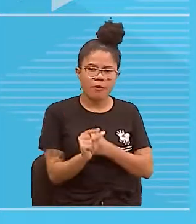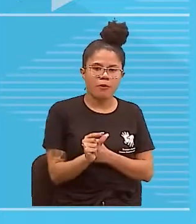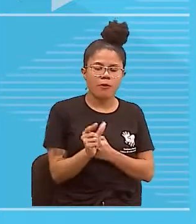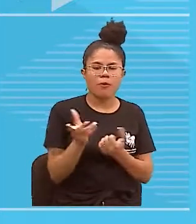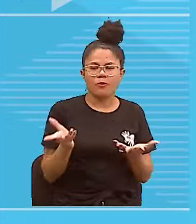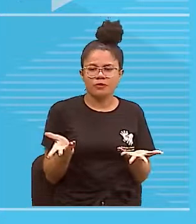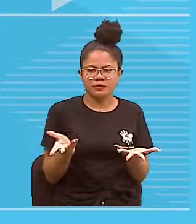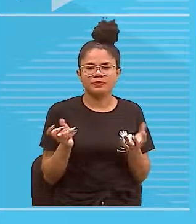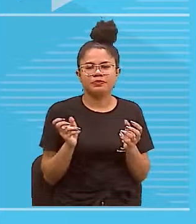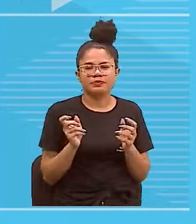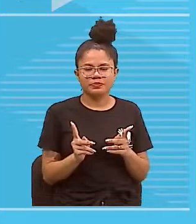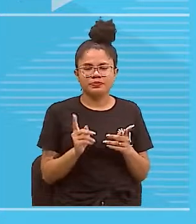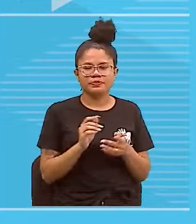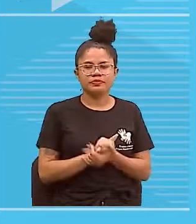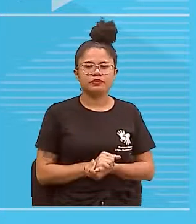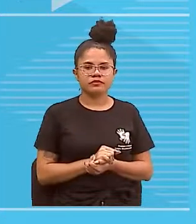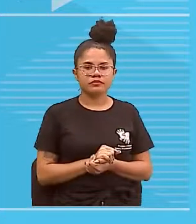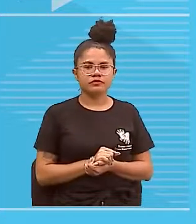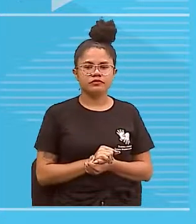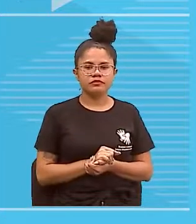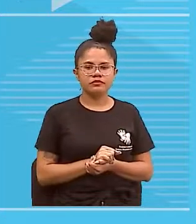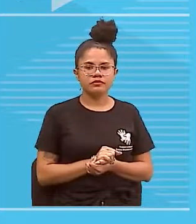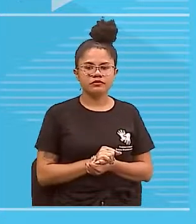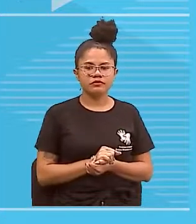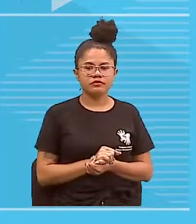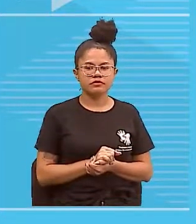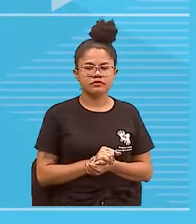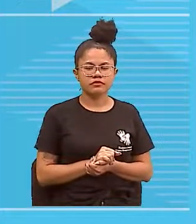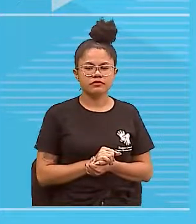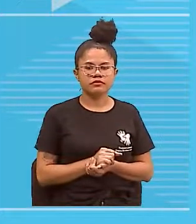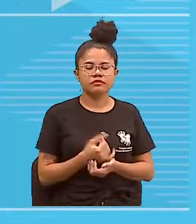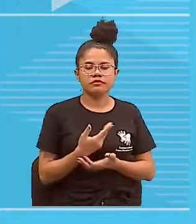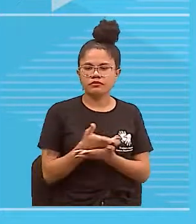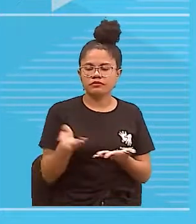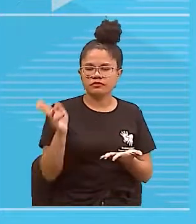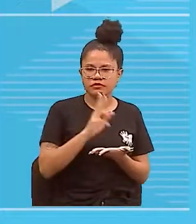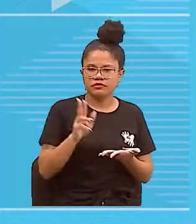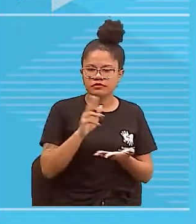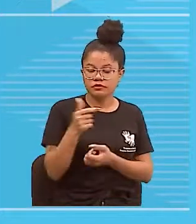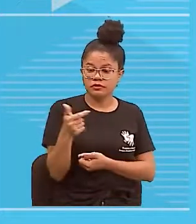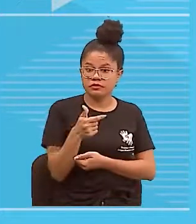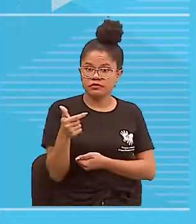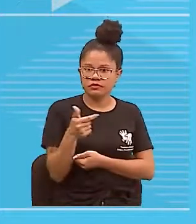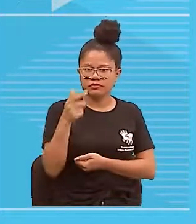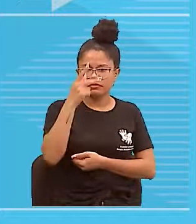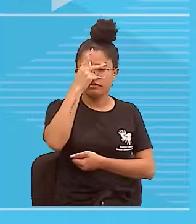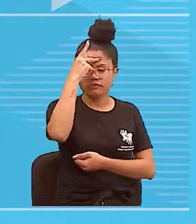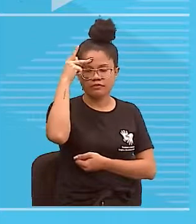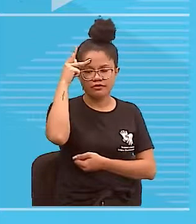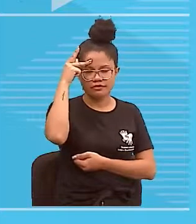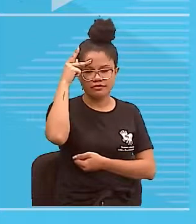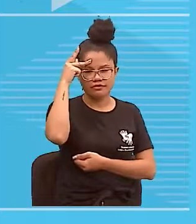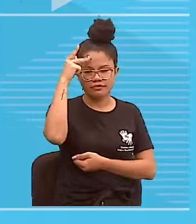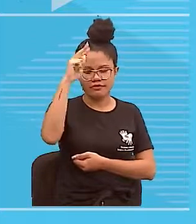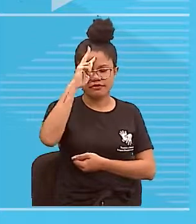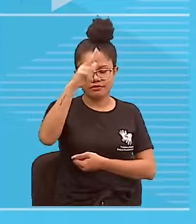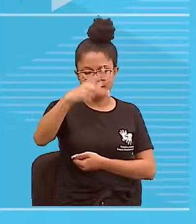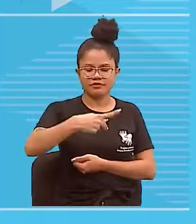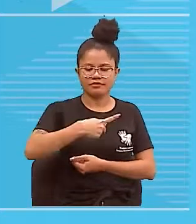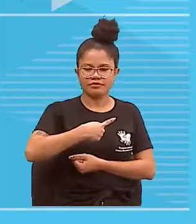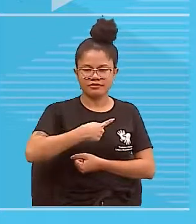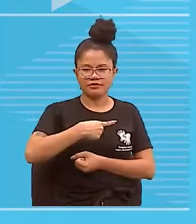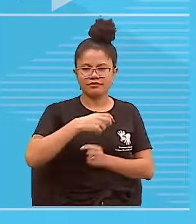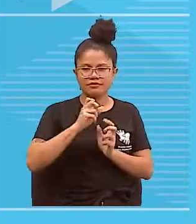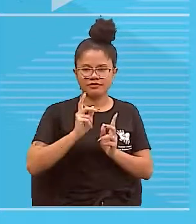né você fala estuda dorme menos tá usando a segunda pessoa está dando aula para você mesmo mas ou na